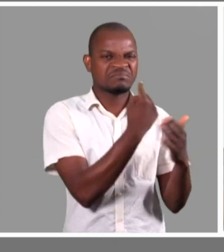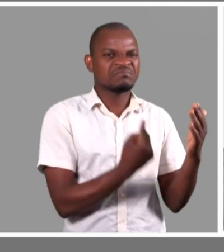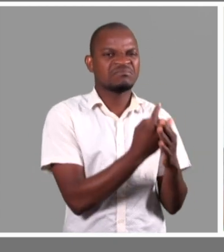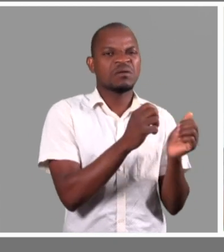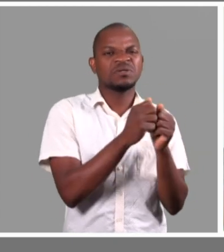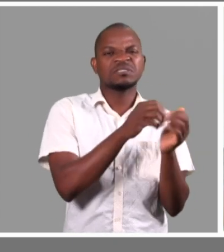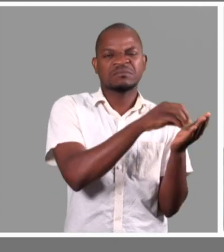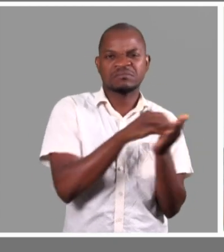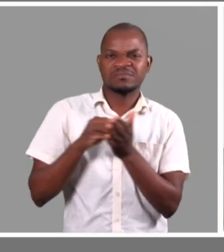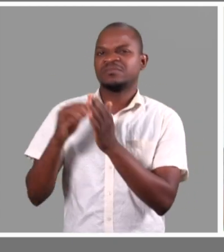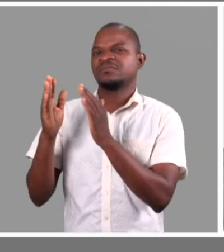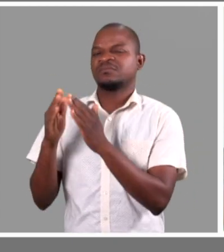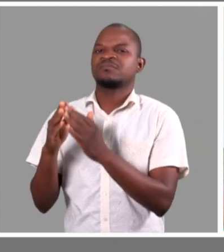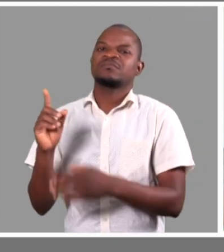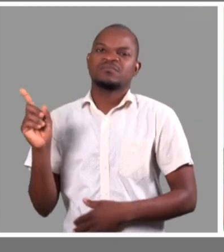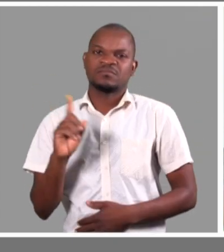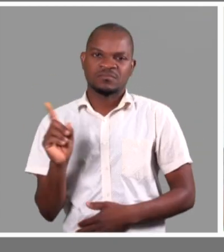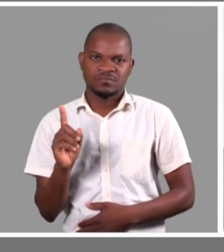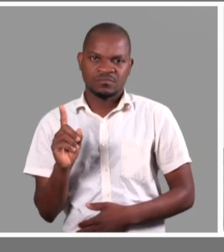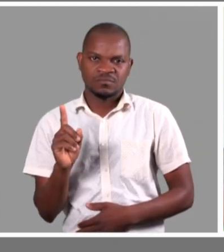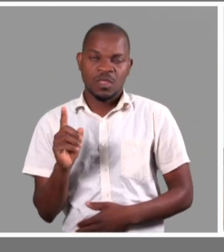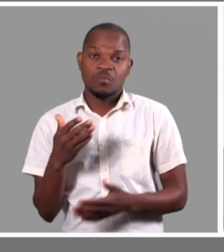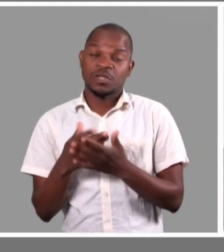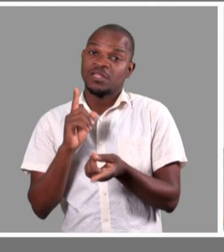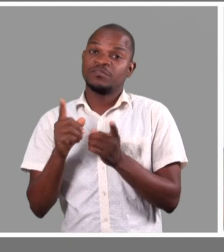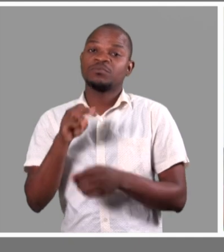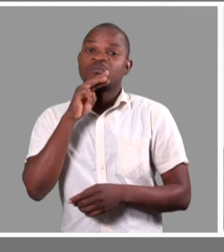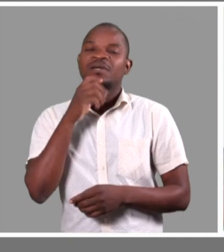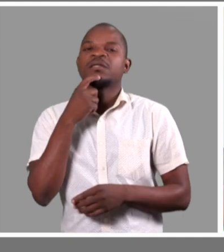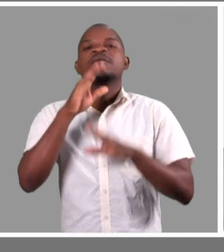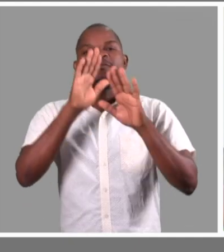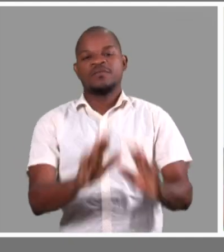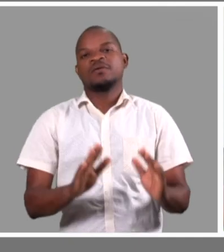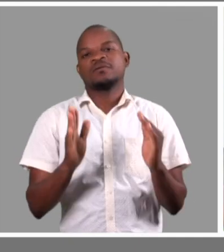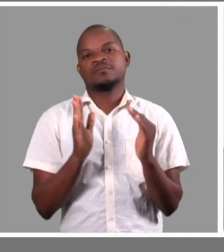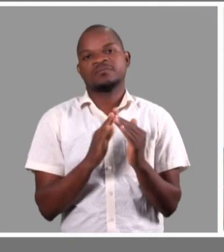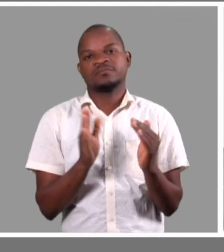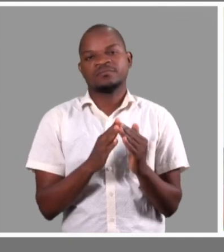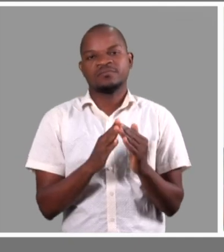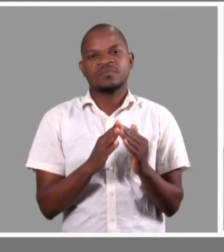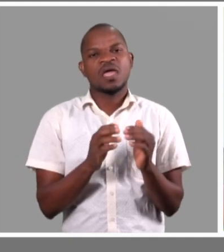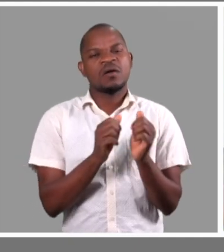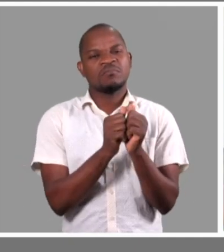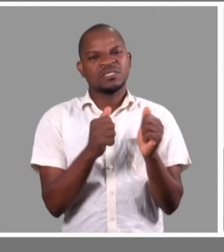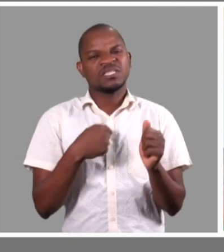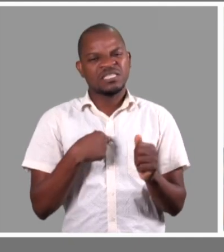coisa, para que não gosteira dessa dificuldade. Eu fui